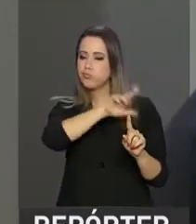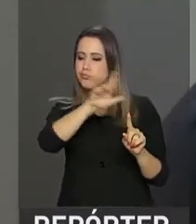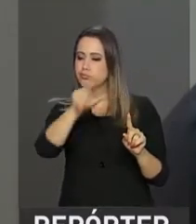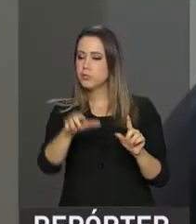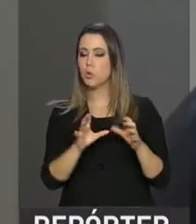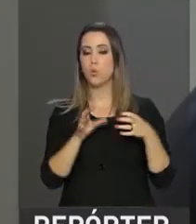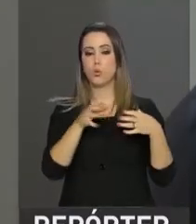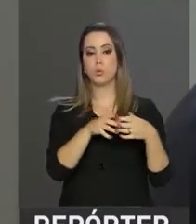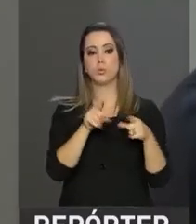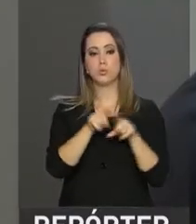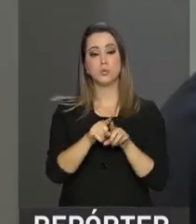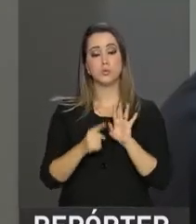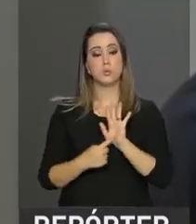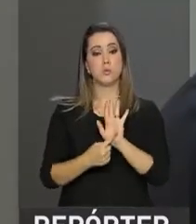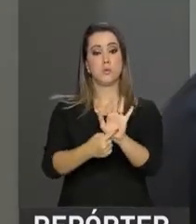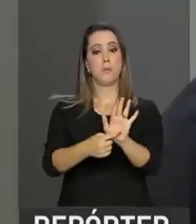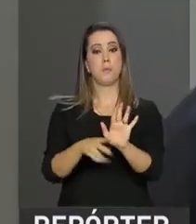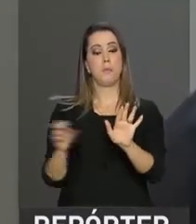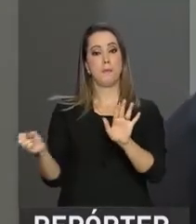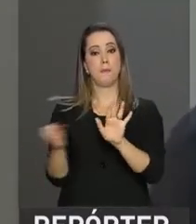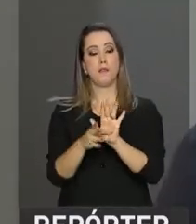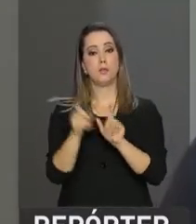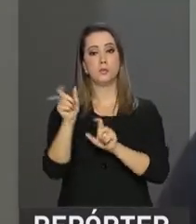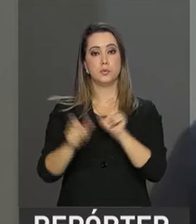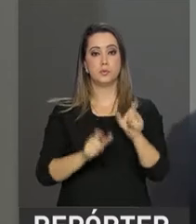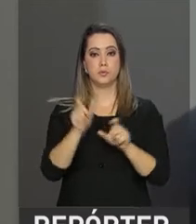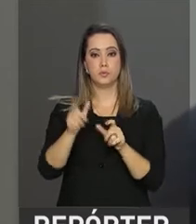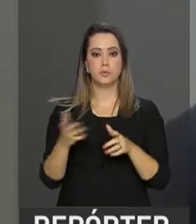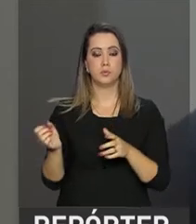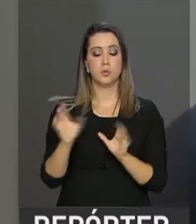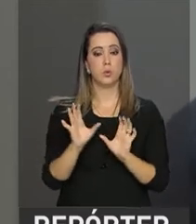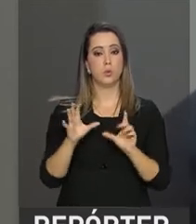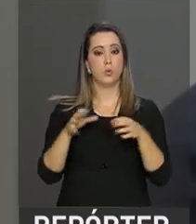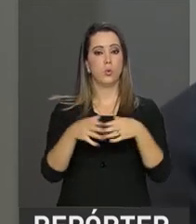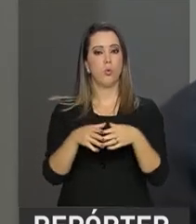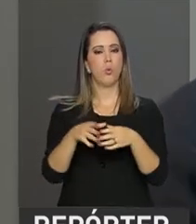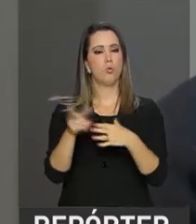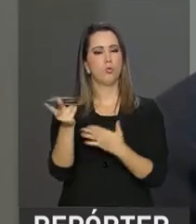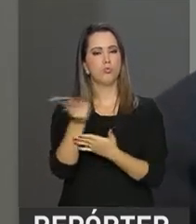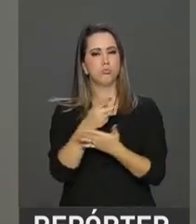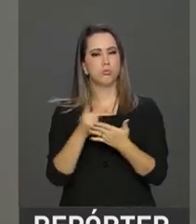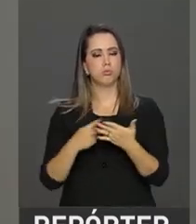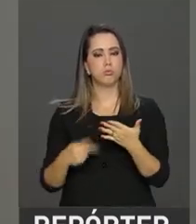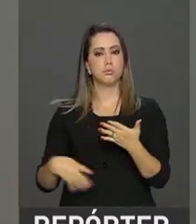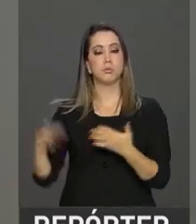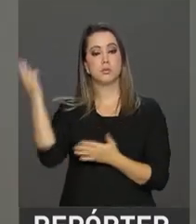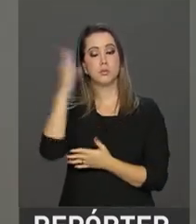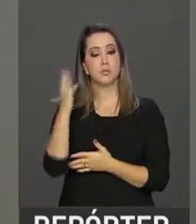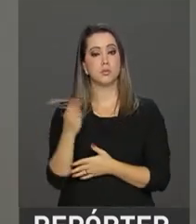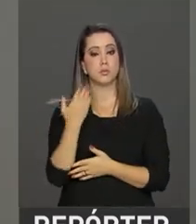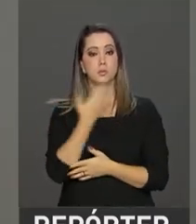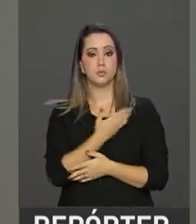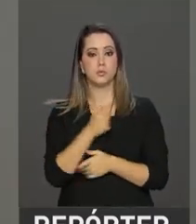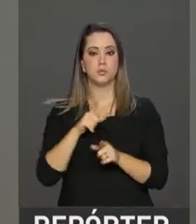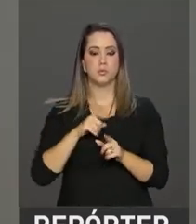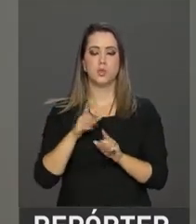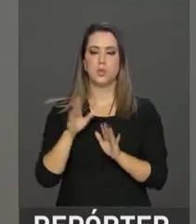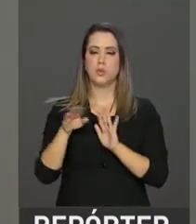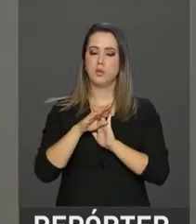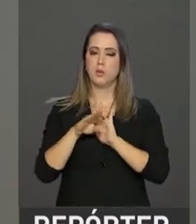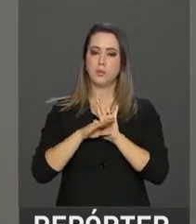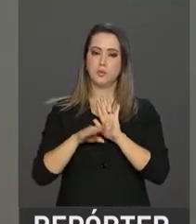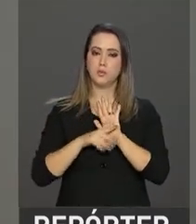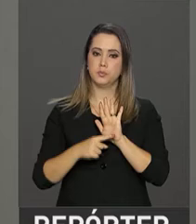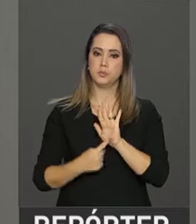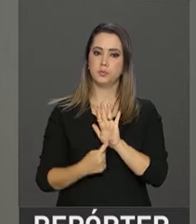da exposição apresenta trabalhos de novos talentos das artes plásticas brasileiras gregório soares tem um projeto na